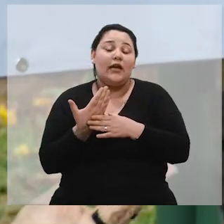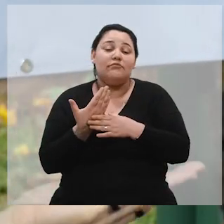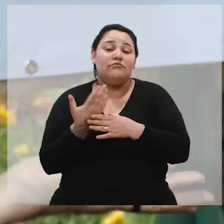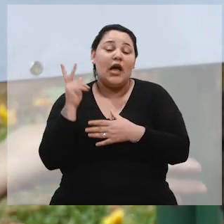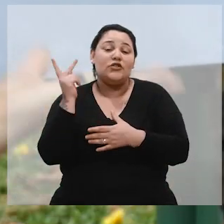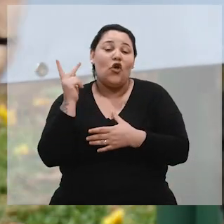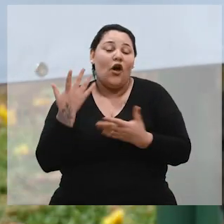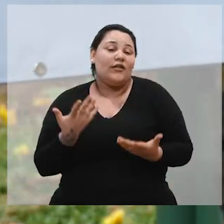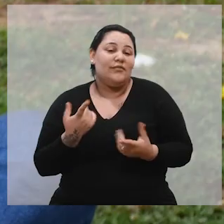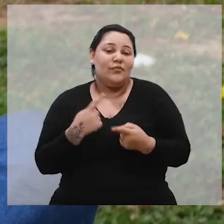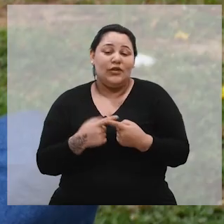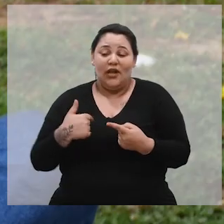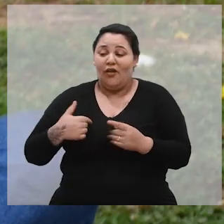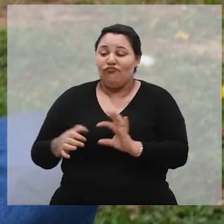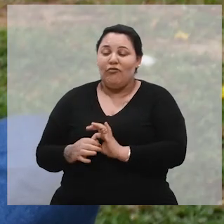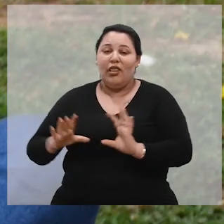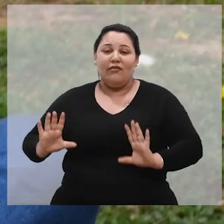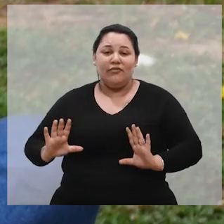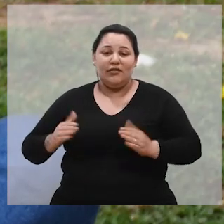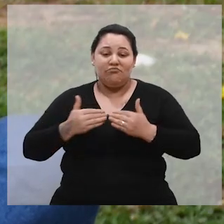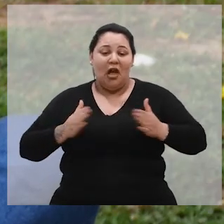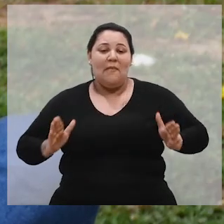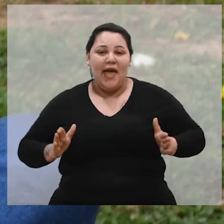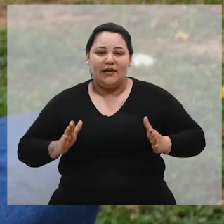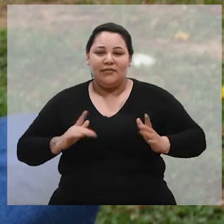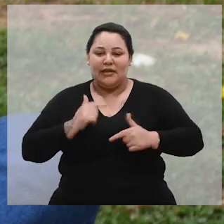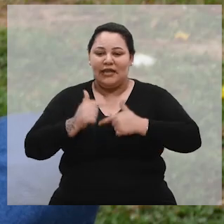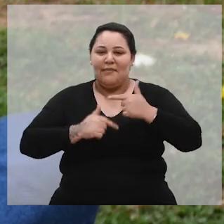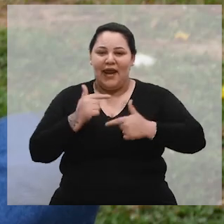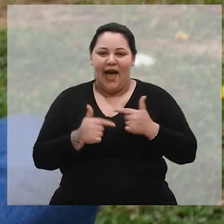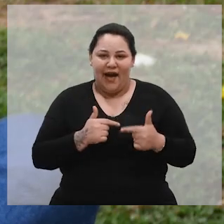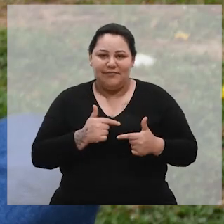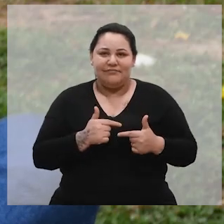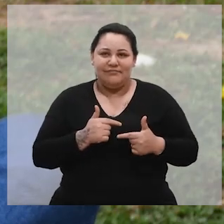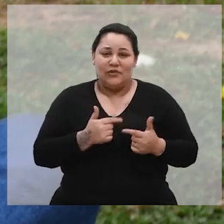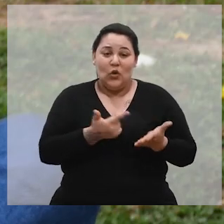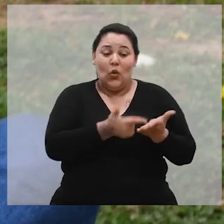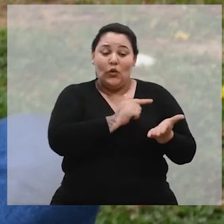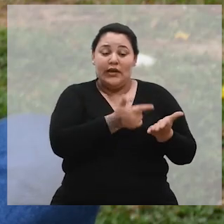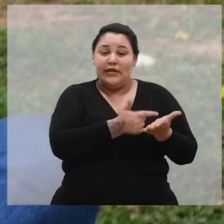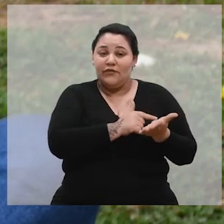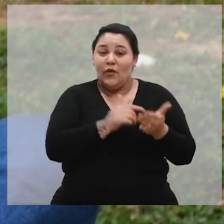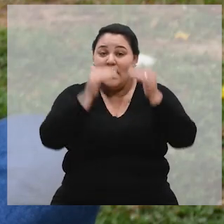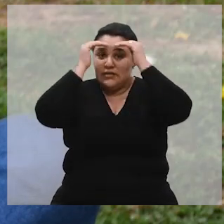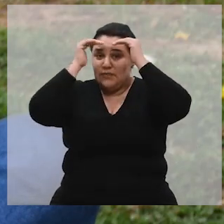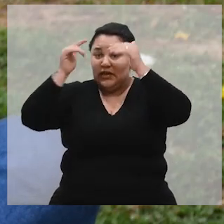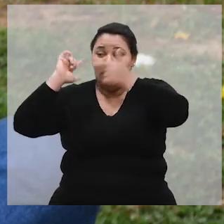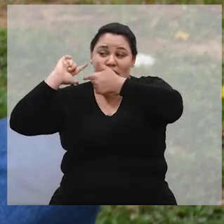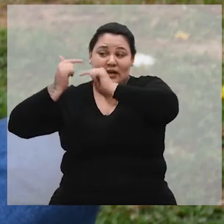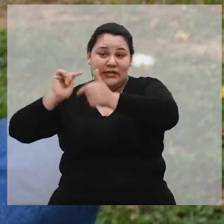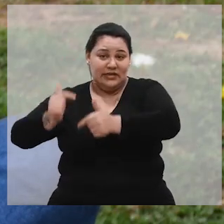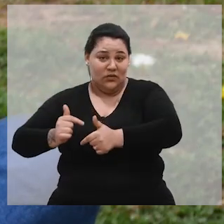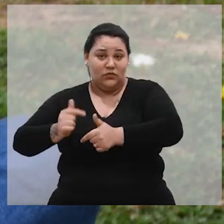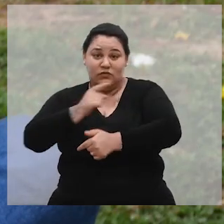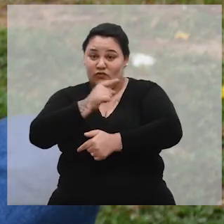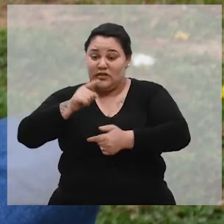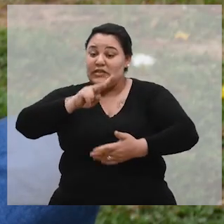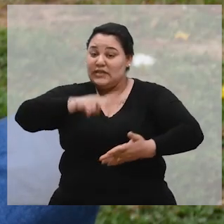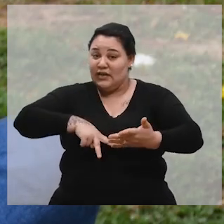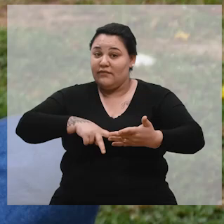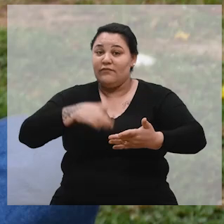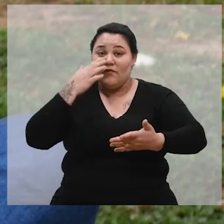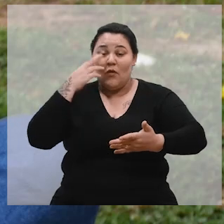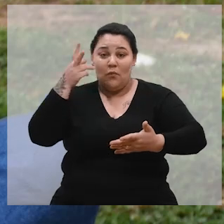Ficcionei porque daí eu me permito a trabalhar com a ficção, respeitando a tradição, como vocês vão ver se vocês